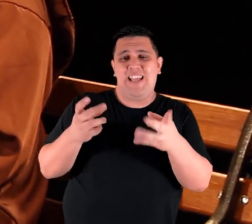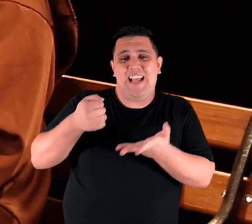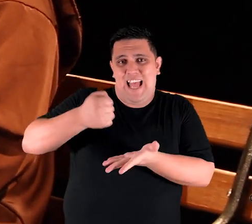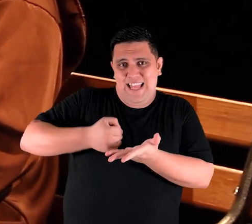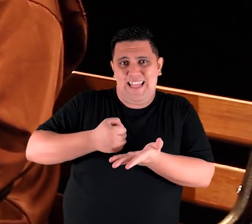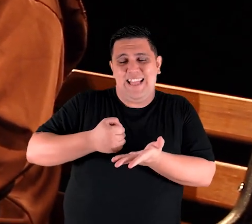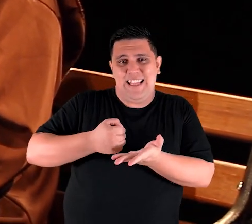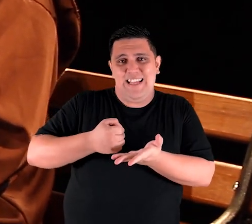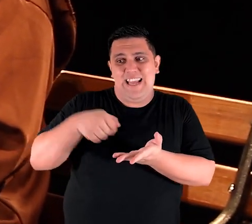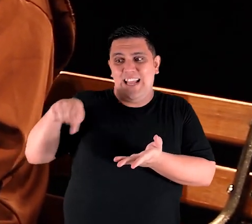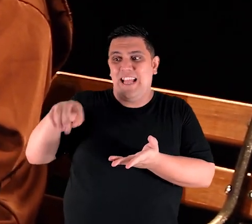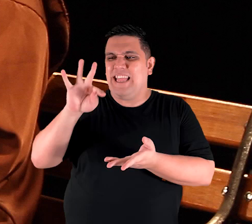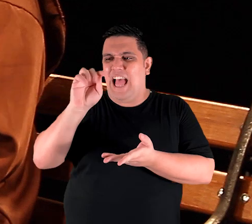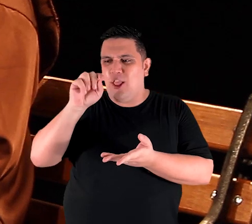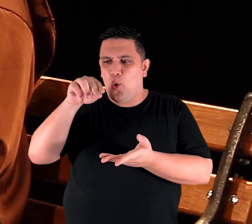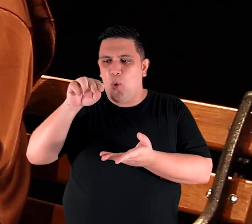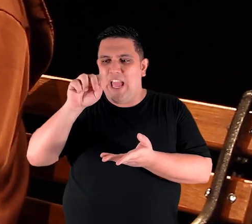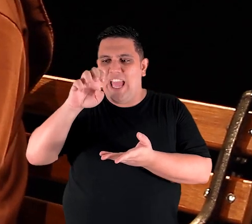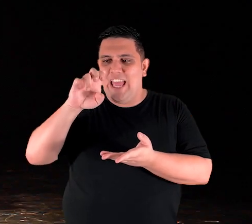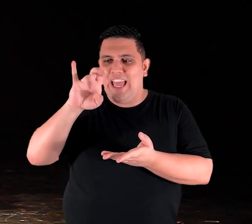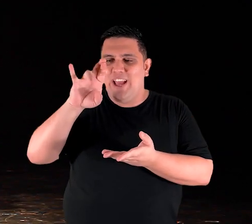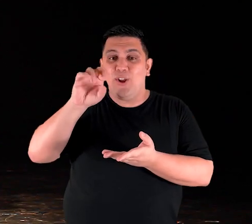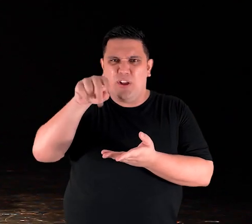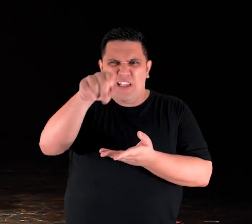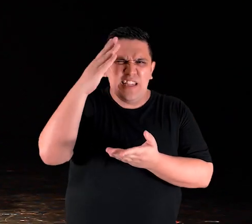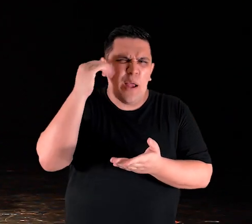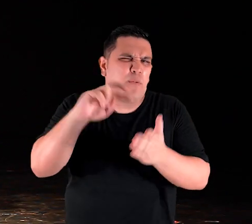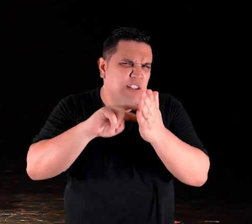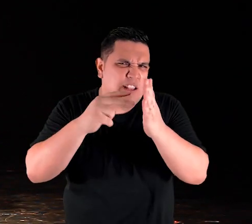tanoeiro. Sabe o que é tanoeiro?